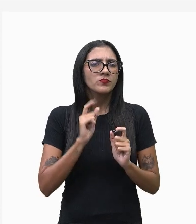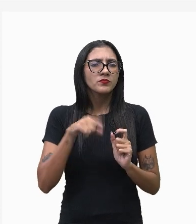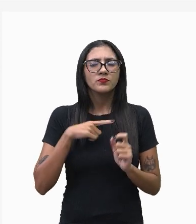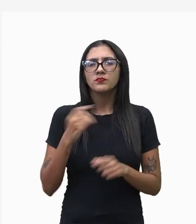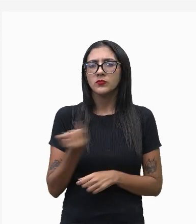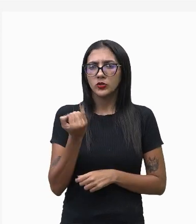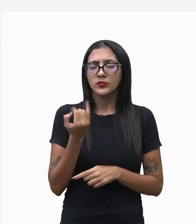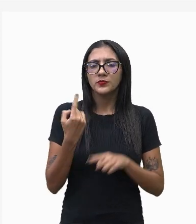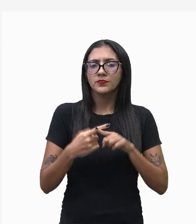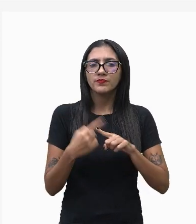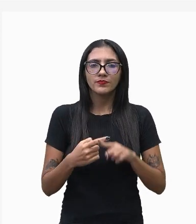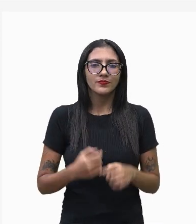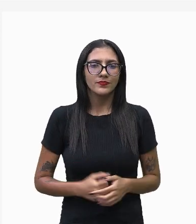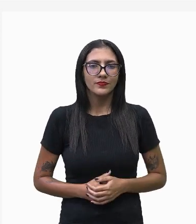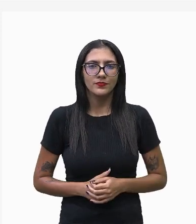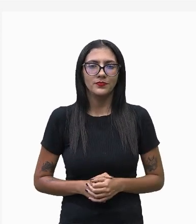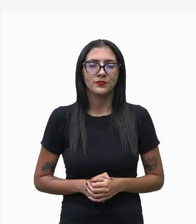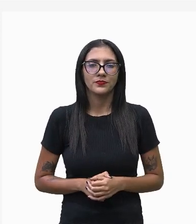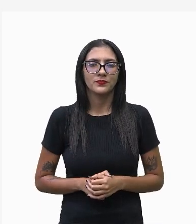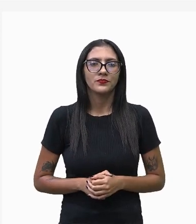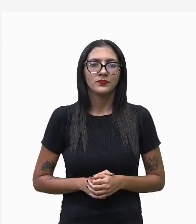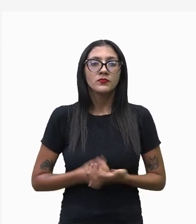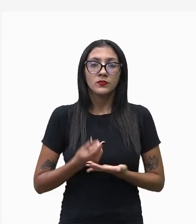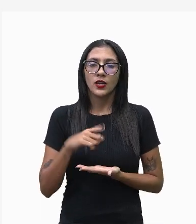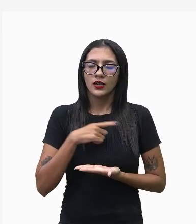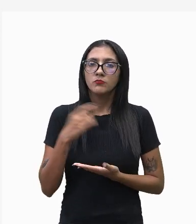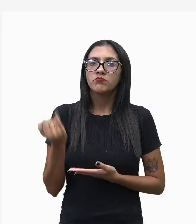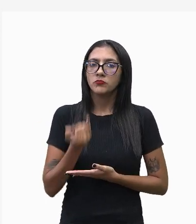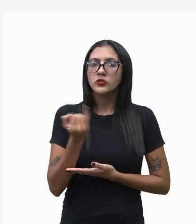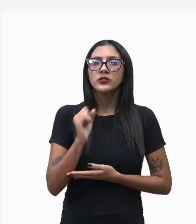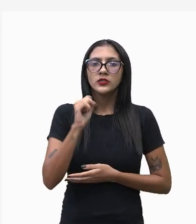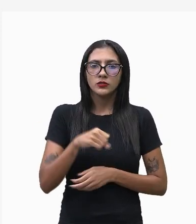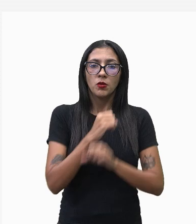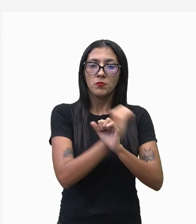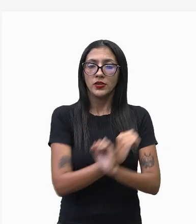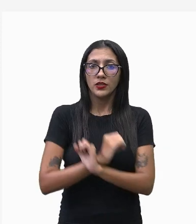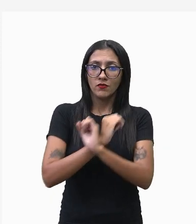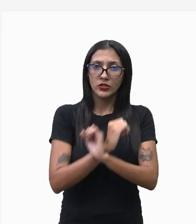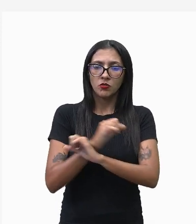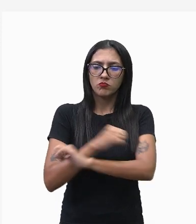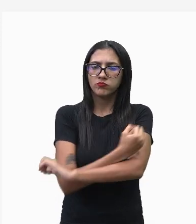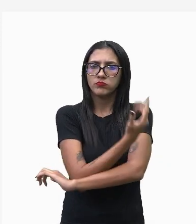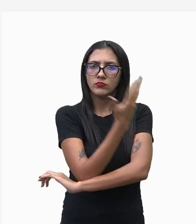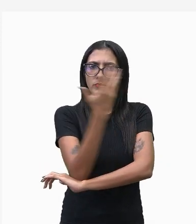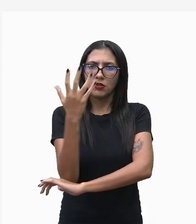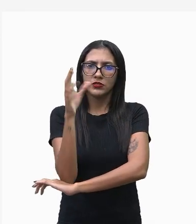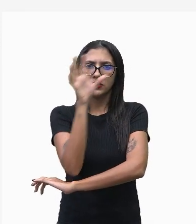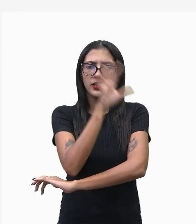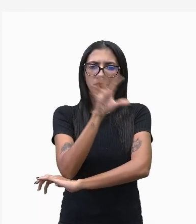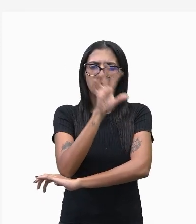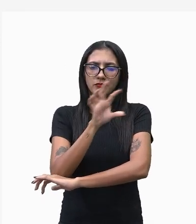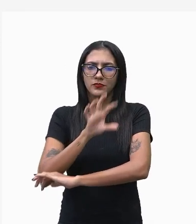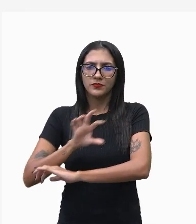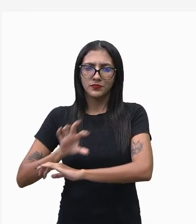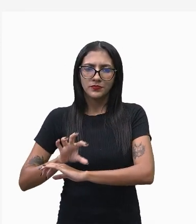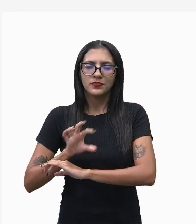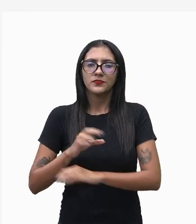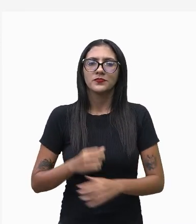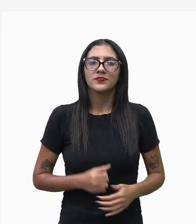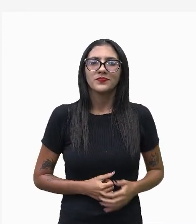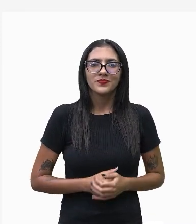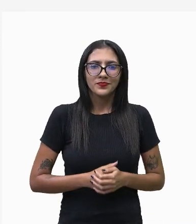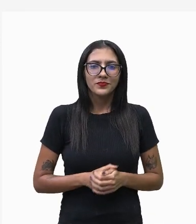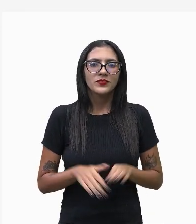elas são cruciais e importantes para a preservação dos ecossistemas, para a manutenção dos